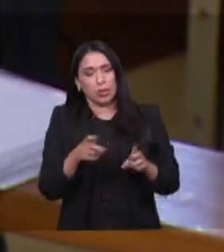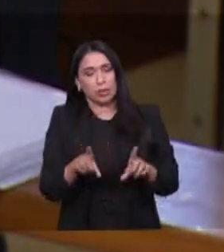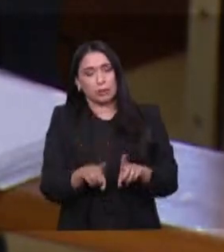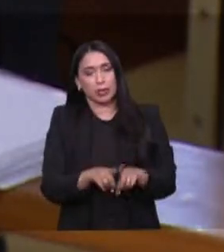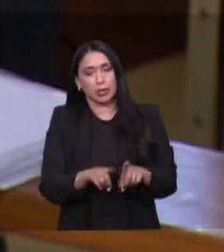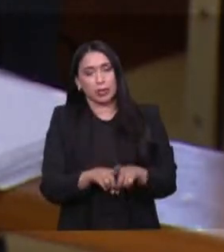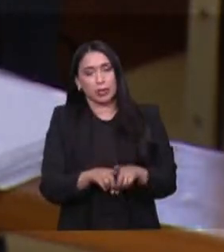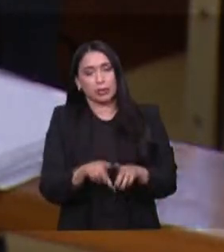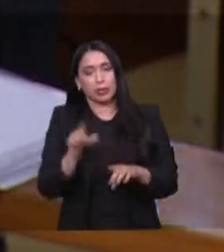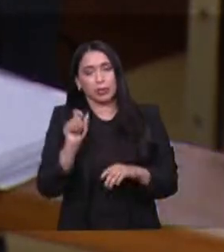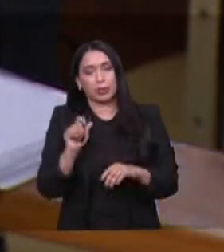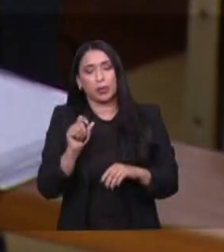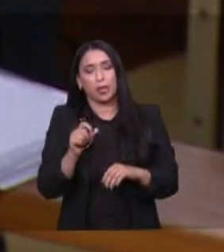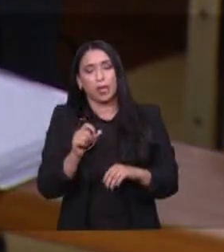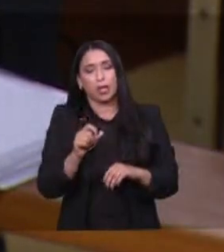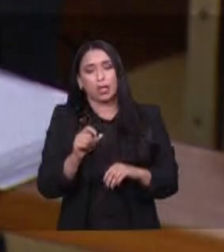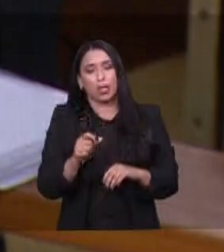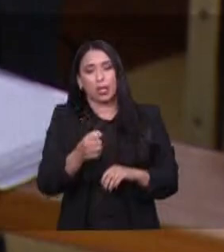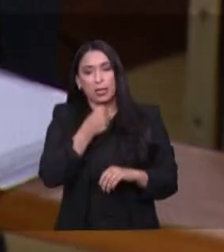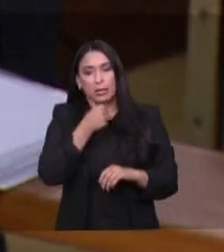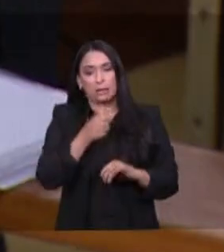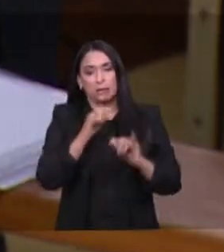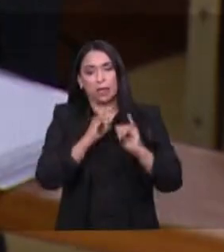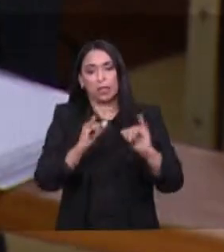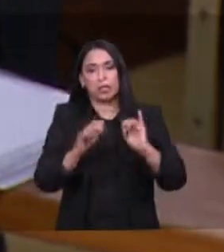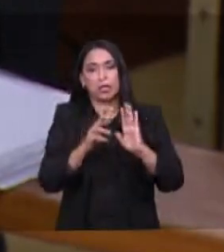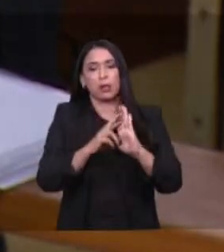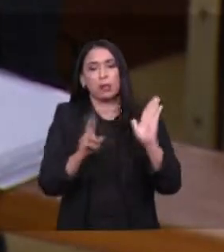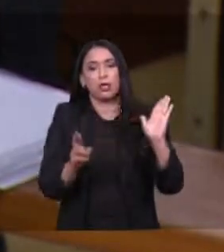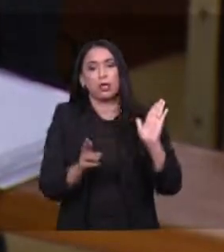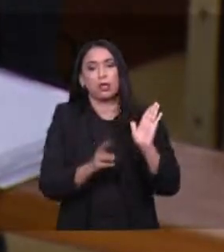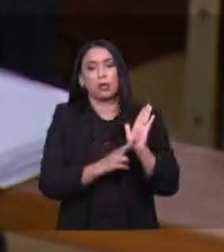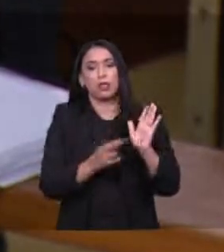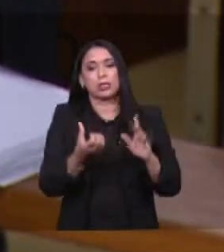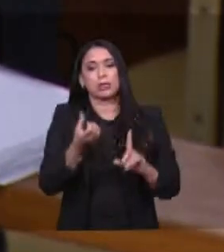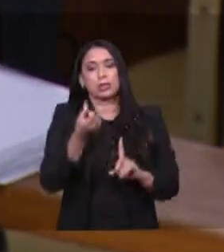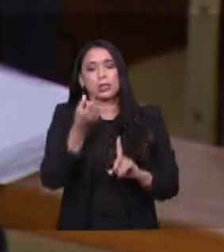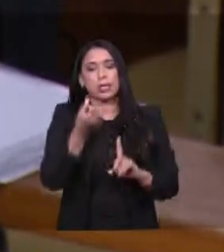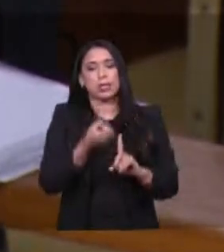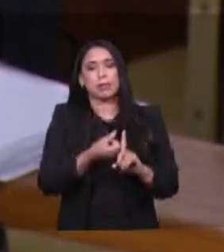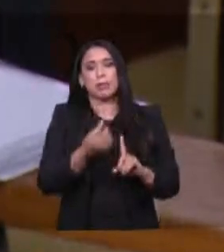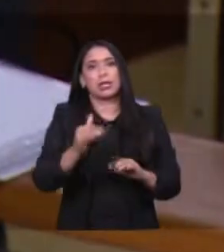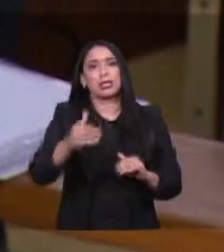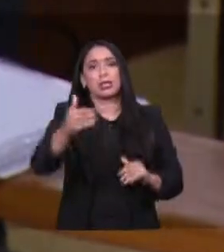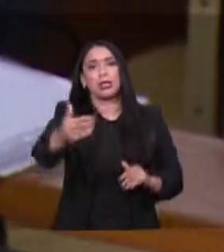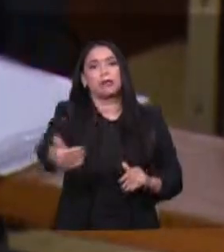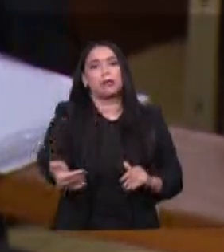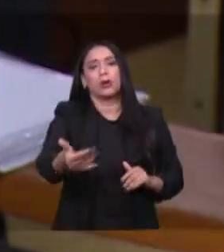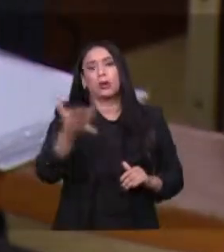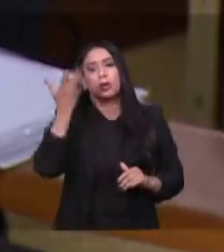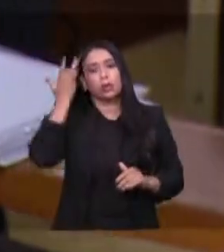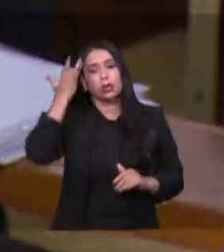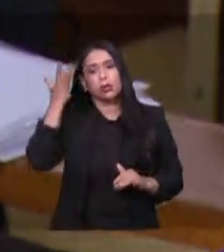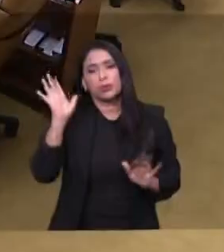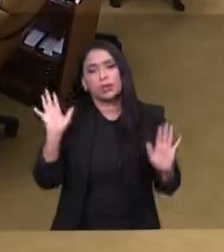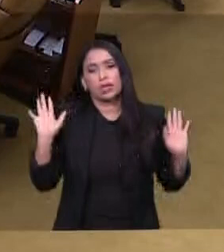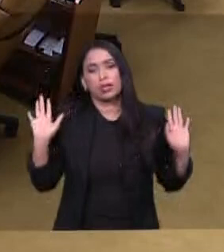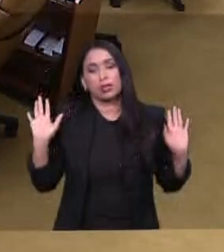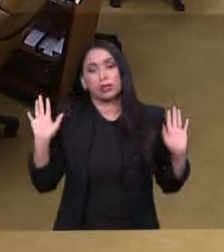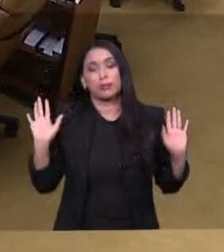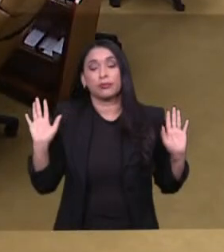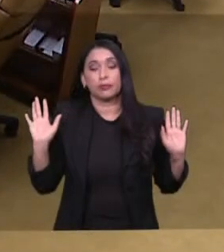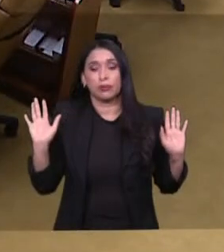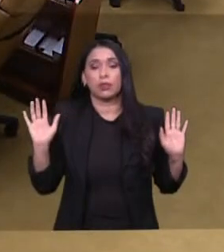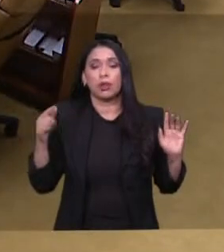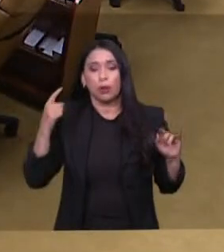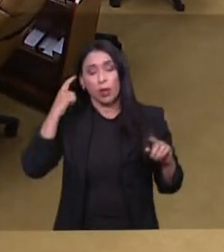porque submete a imprensa a uma regulação daqui a 6 meses a ser elaborada por um órgão que a gente não sabe qual é. Nesse